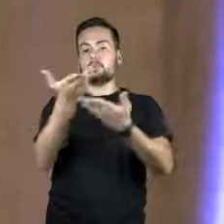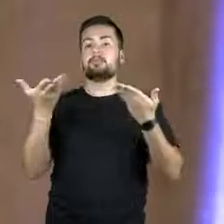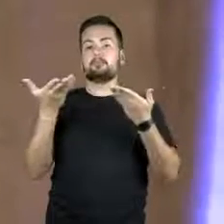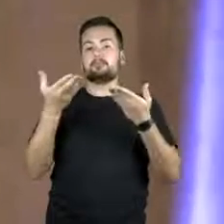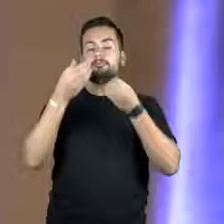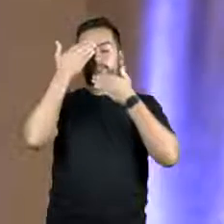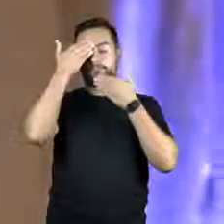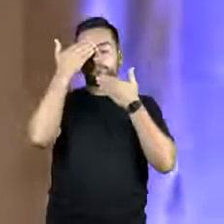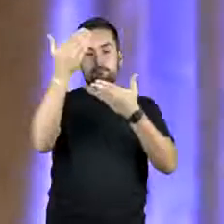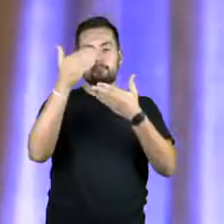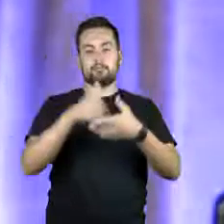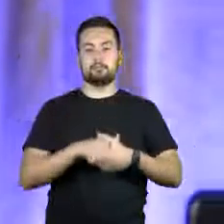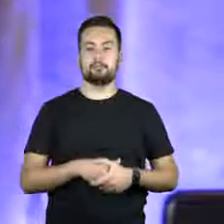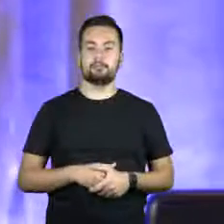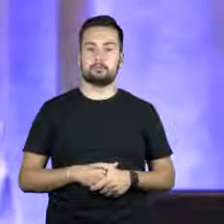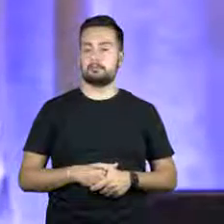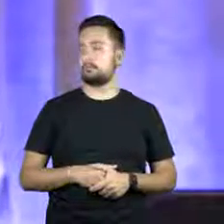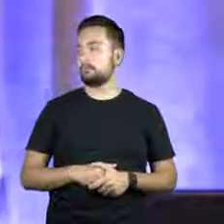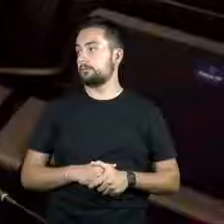Obrigado.